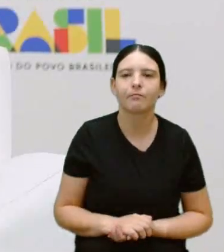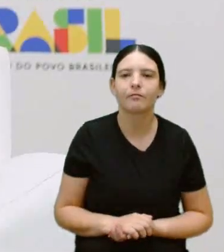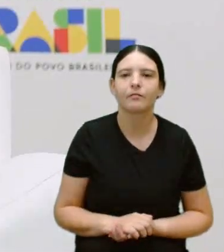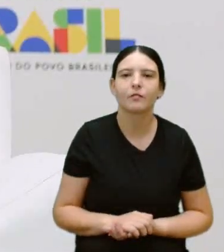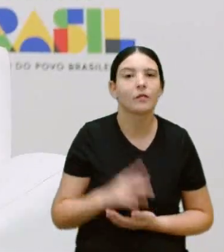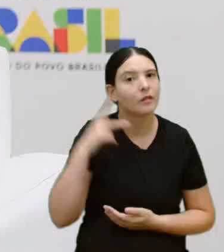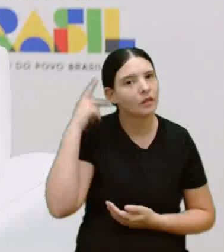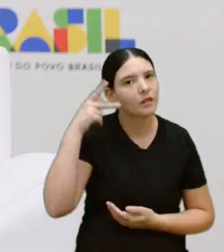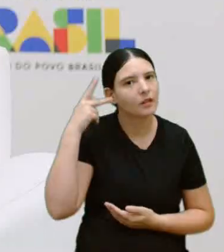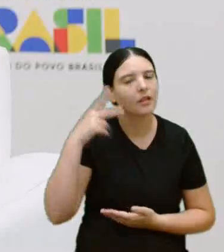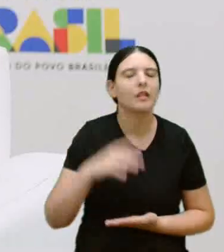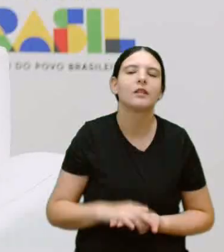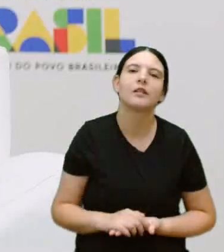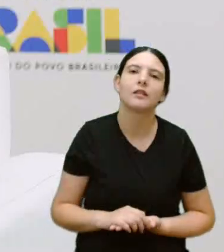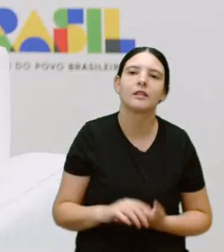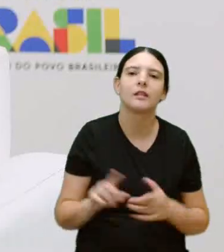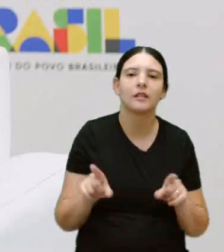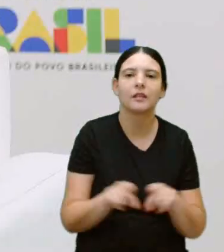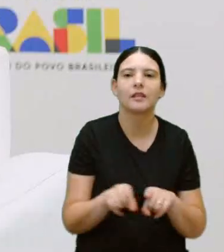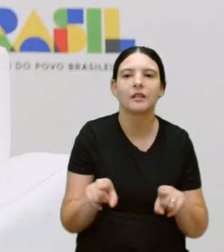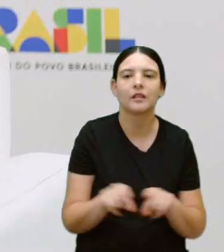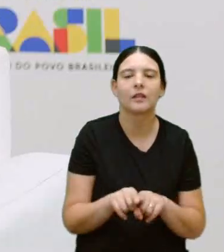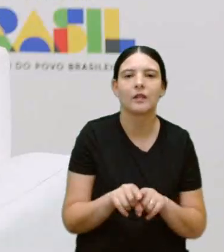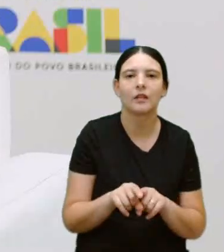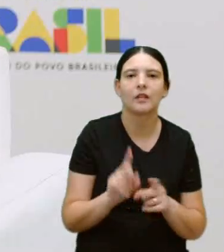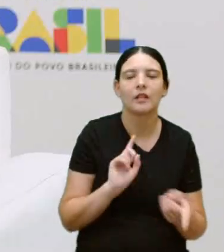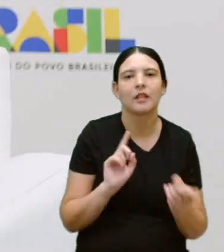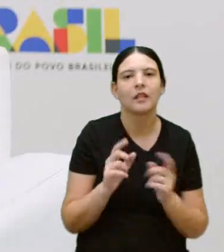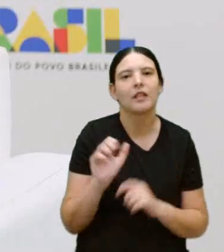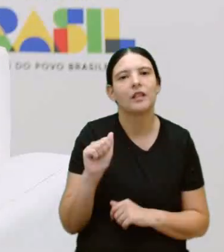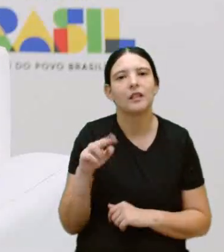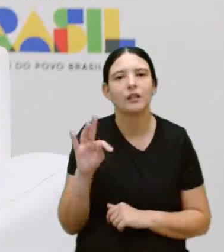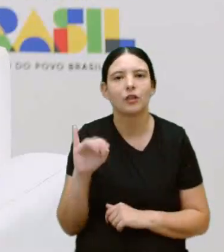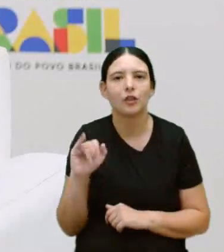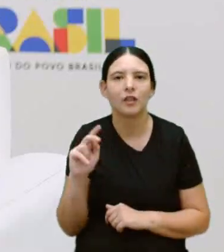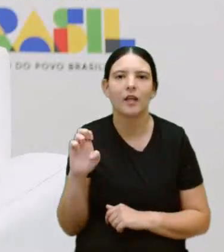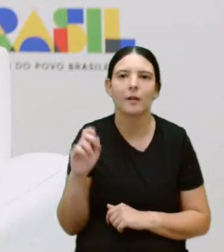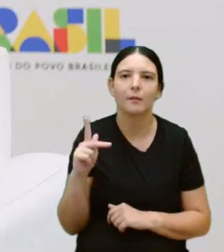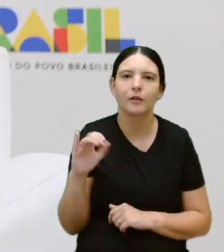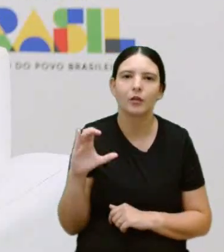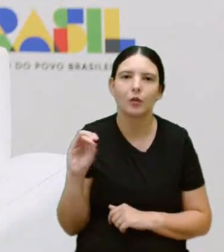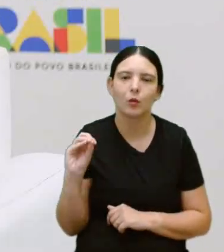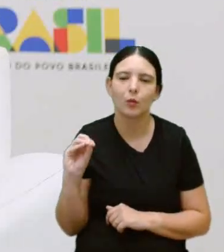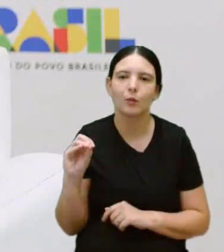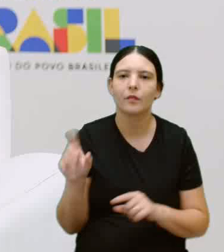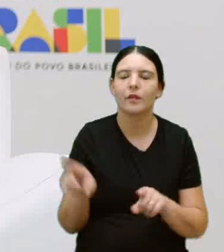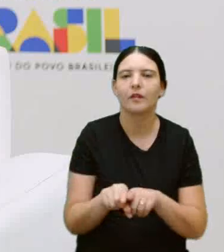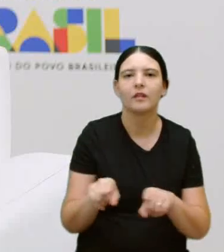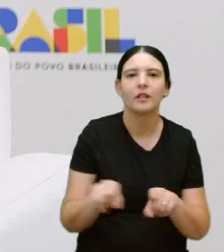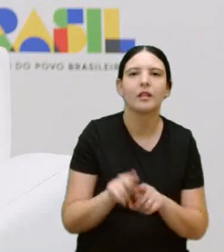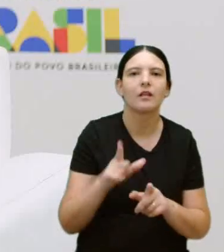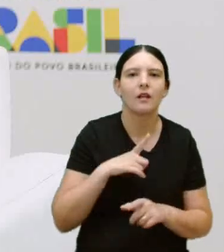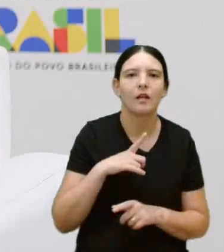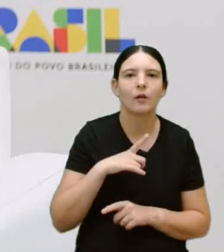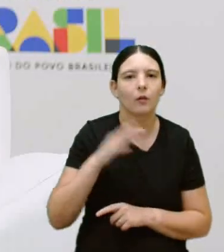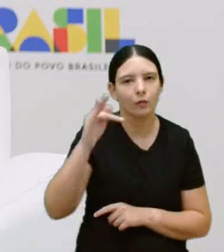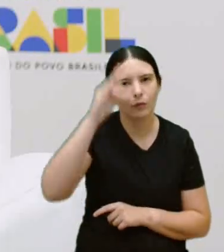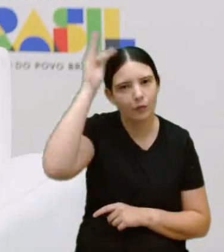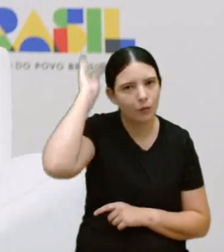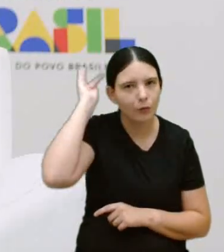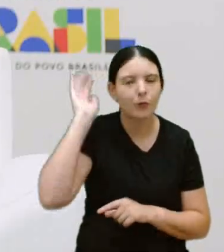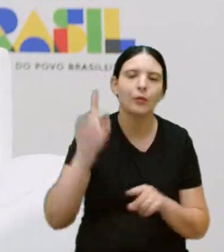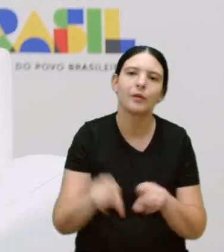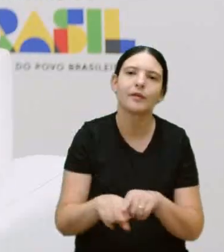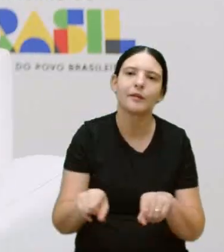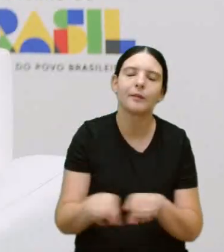Tem uma obra chamada O Anti-Édipo, que tem o prefácio do Michel Foucault, um filósofo francês. Aí tem a esquizoanálise.